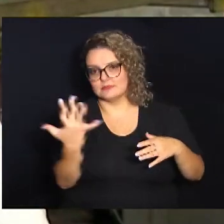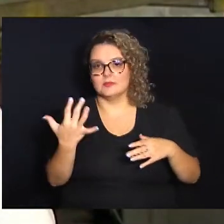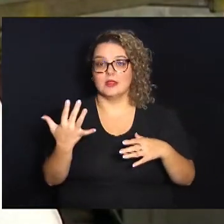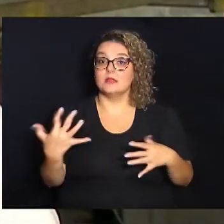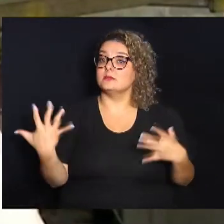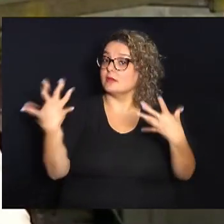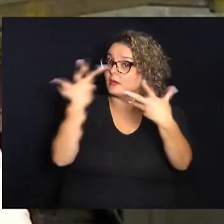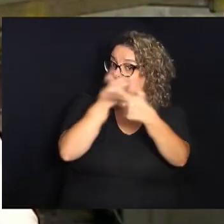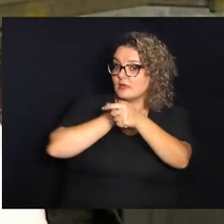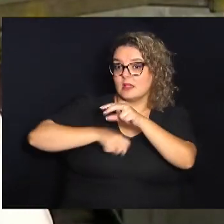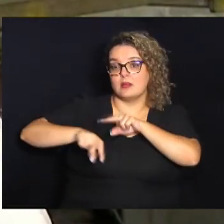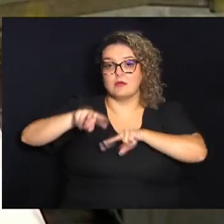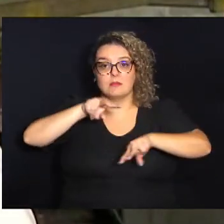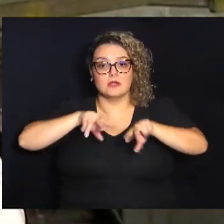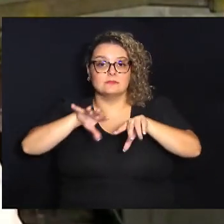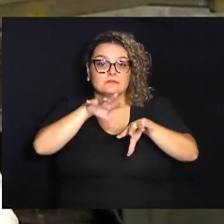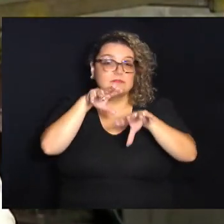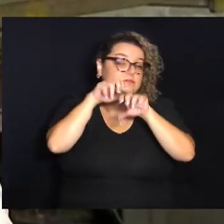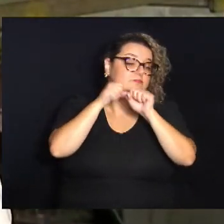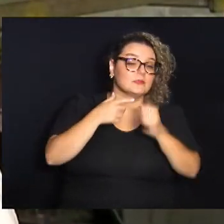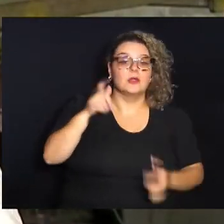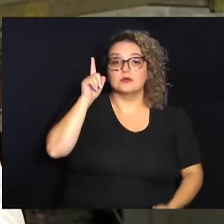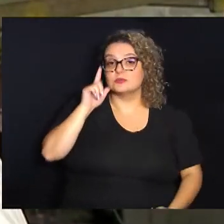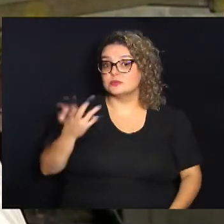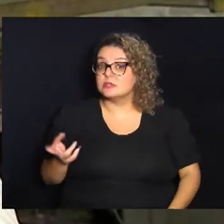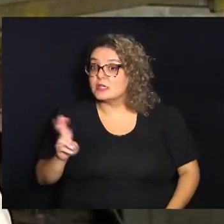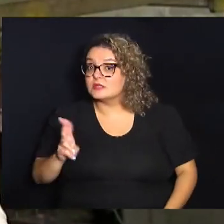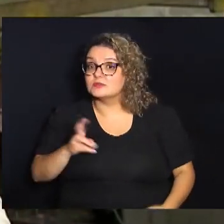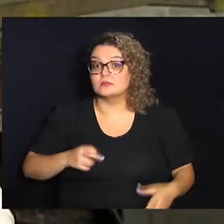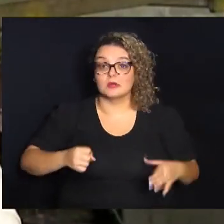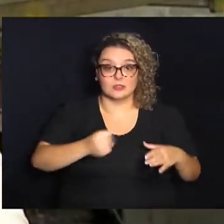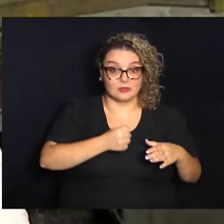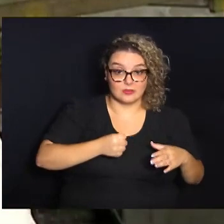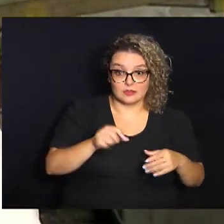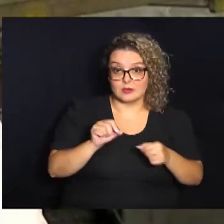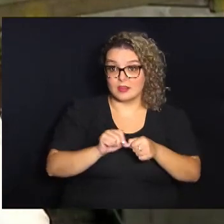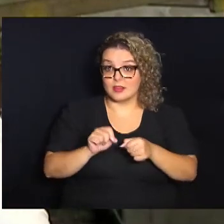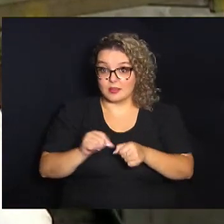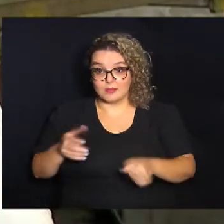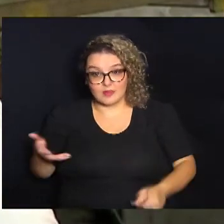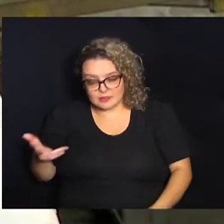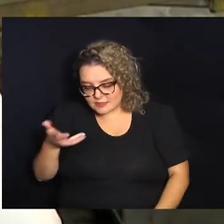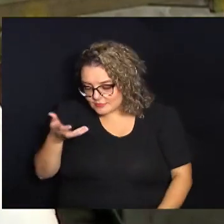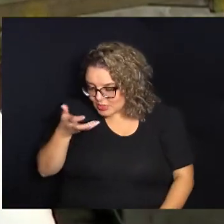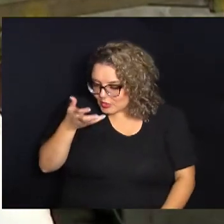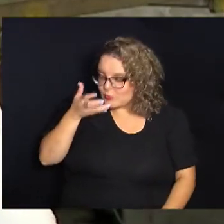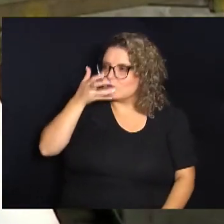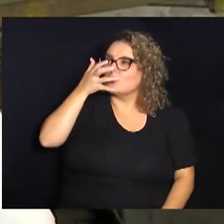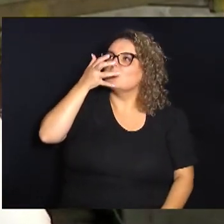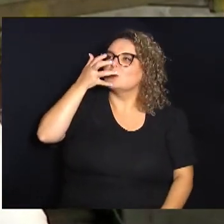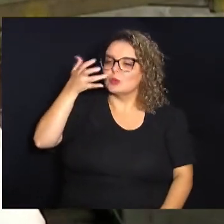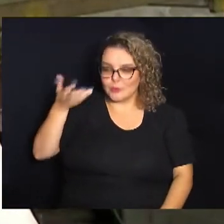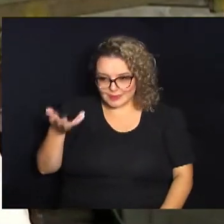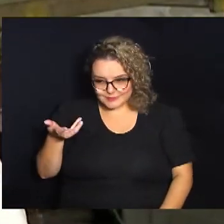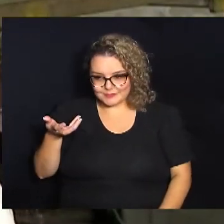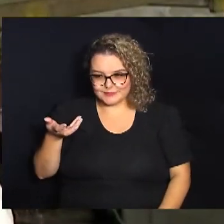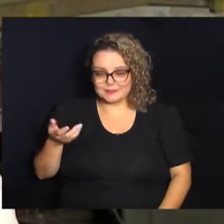beleza visual, tem o aroma, você consegue utilizar para cozinhar, para fazer drink. Então o verde faz muito